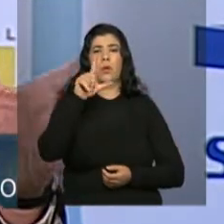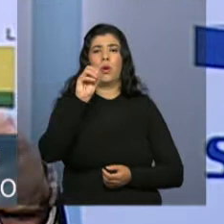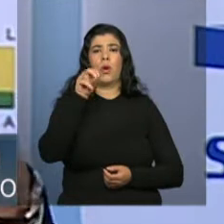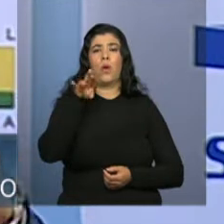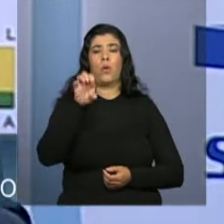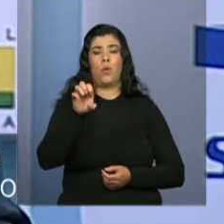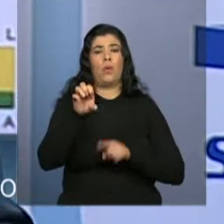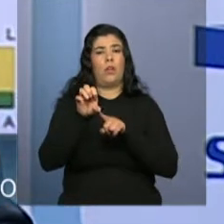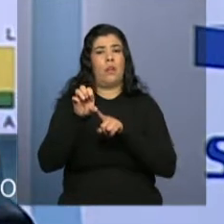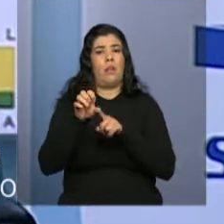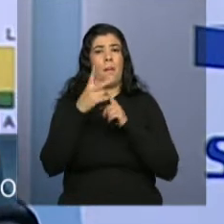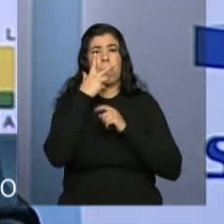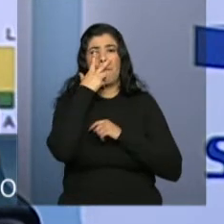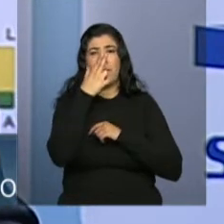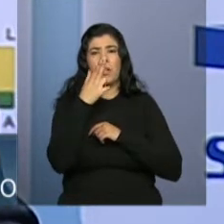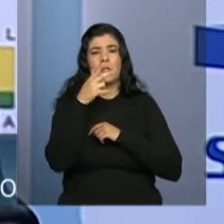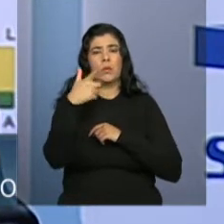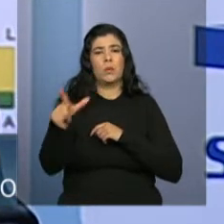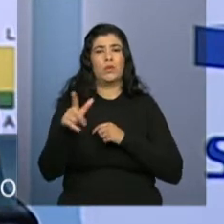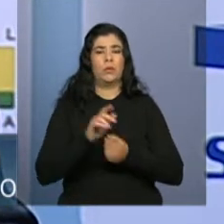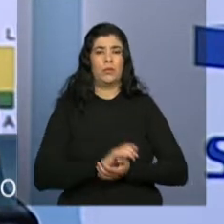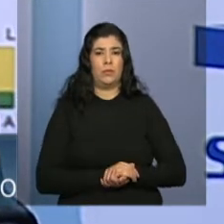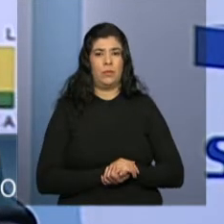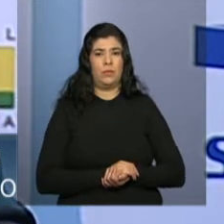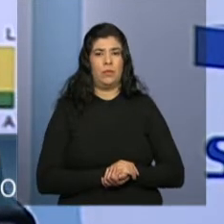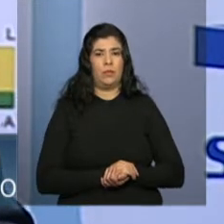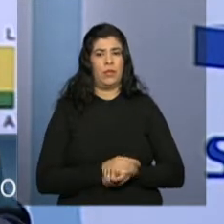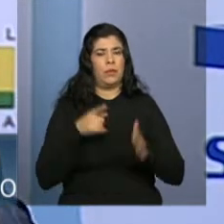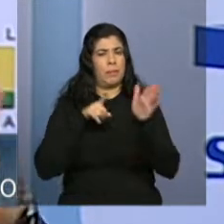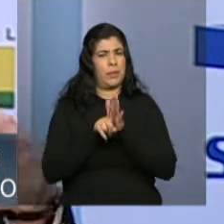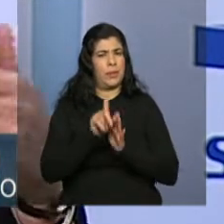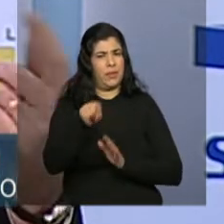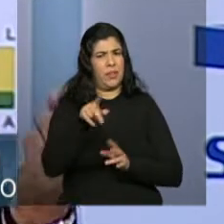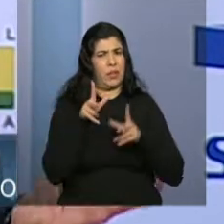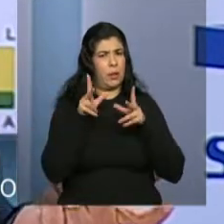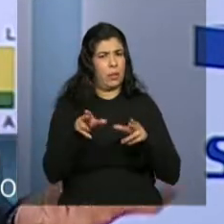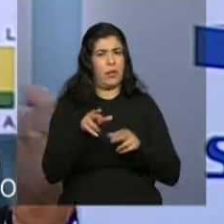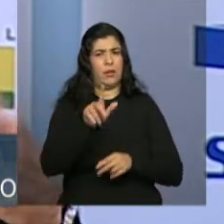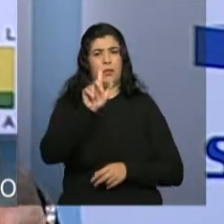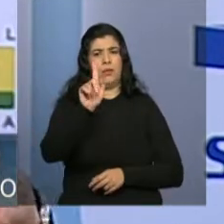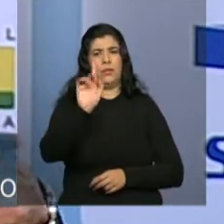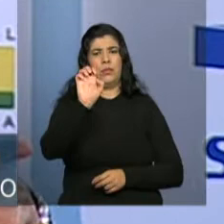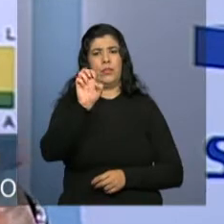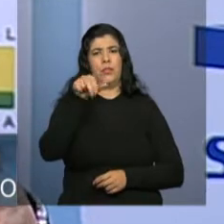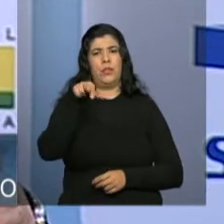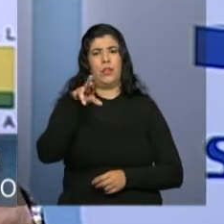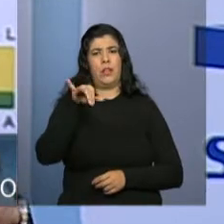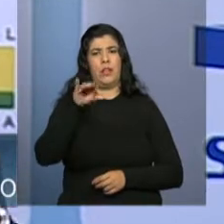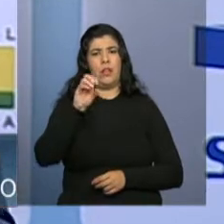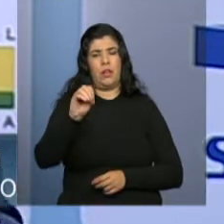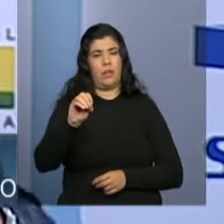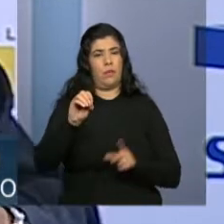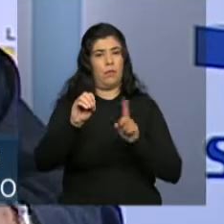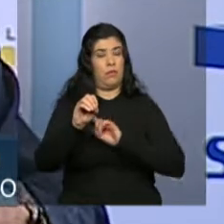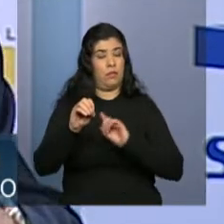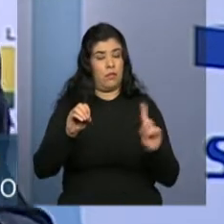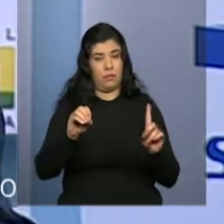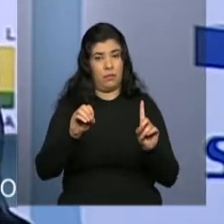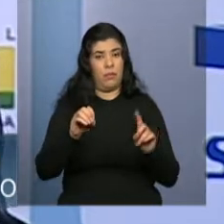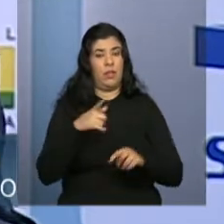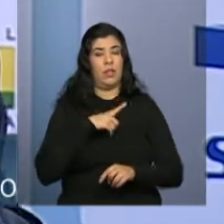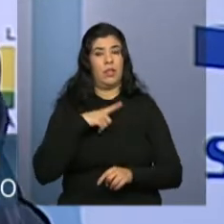algum outro na Idêntica algum outro e não o genérico pode ser Clone e o similar pode ser Clones né Jaime